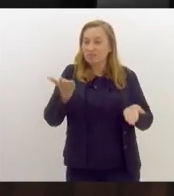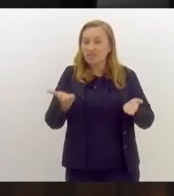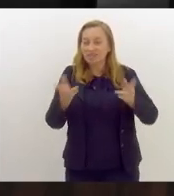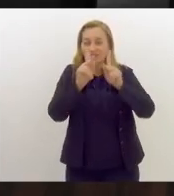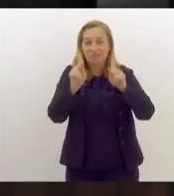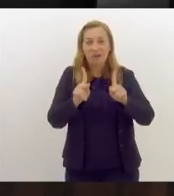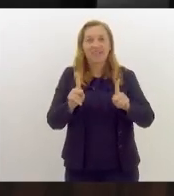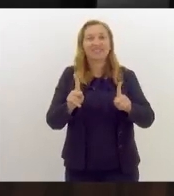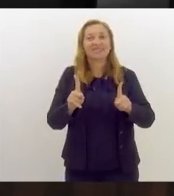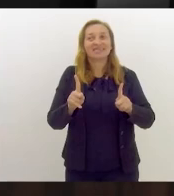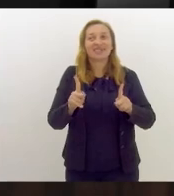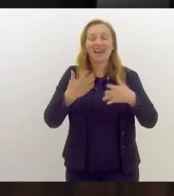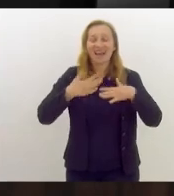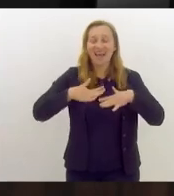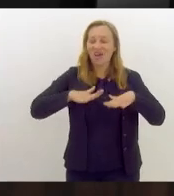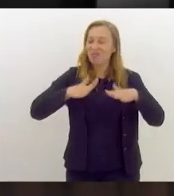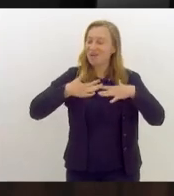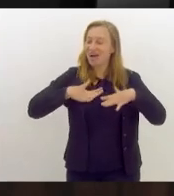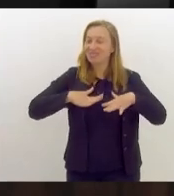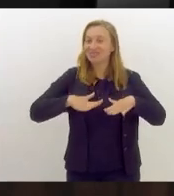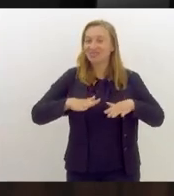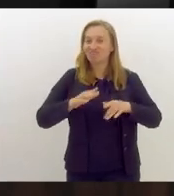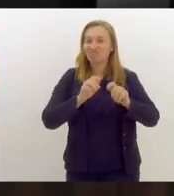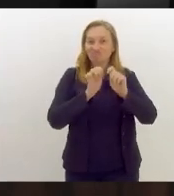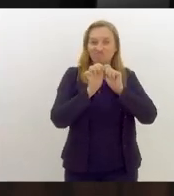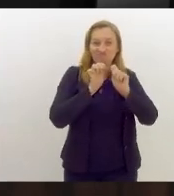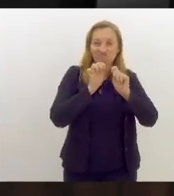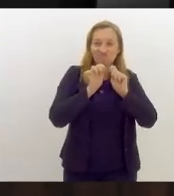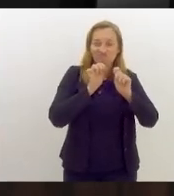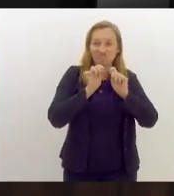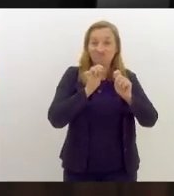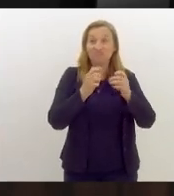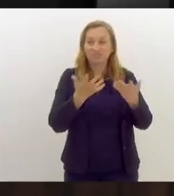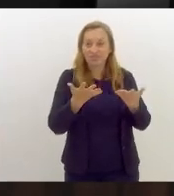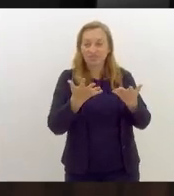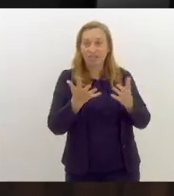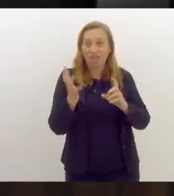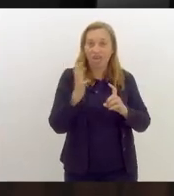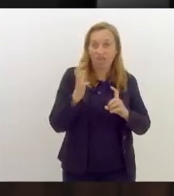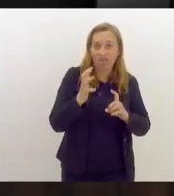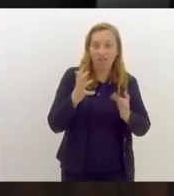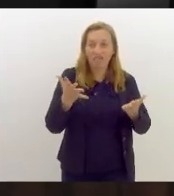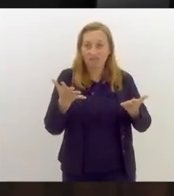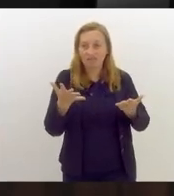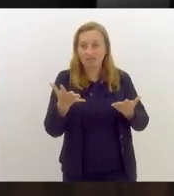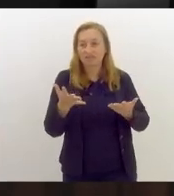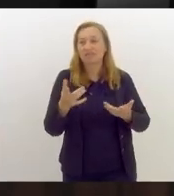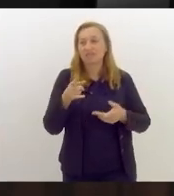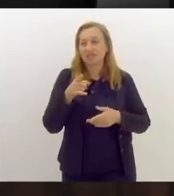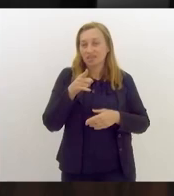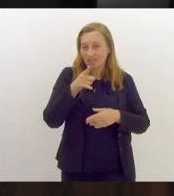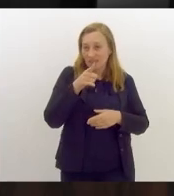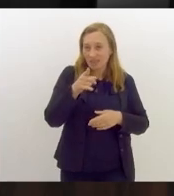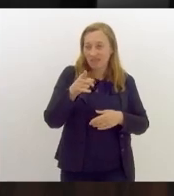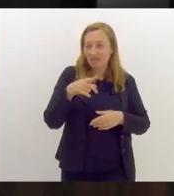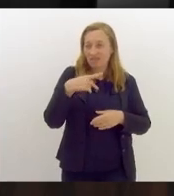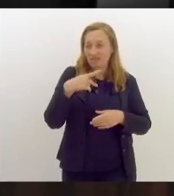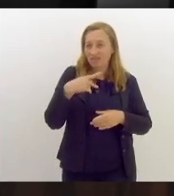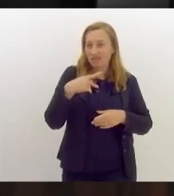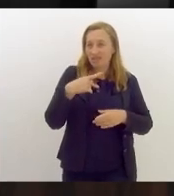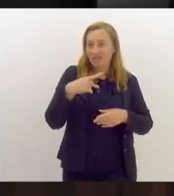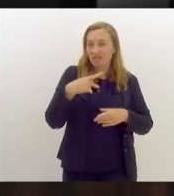paz e acalmava a imprensa que estava ela toda ali querendo que ele jogasse gasolina